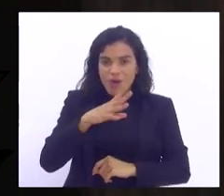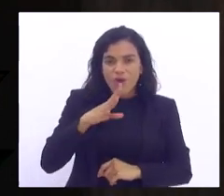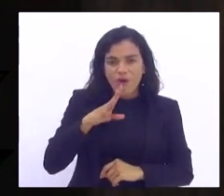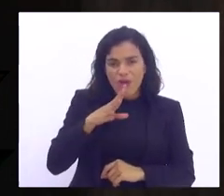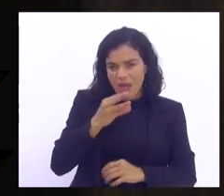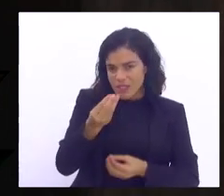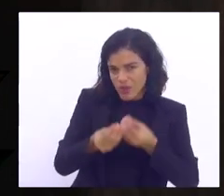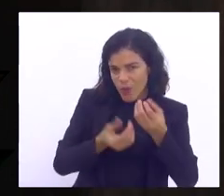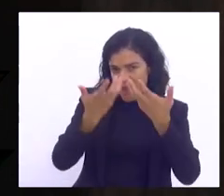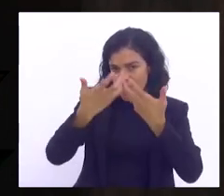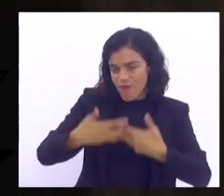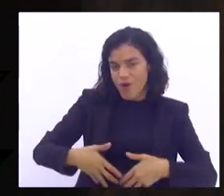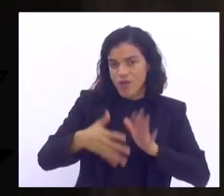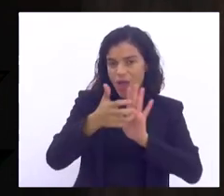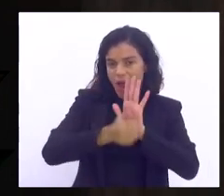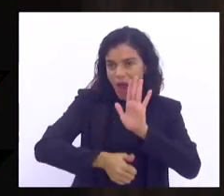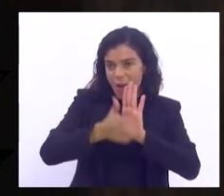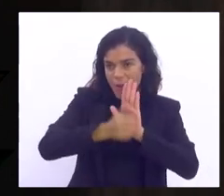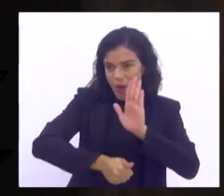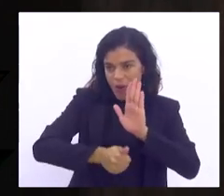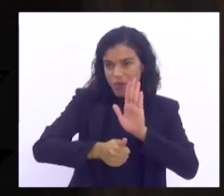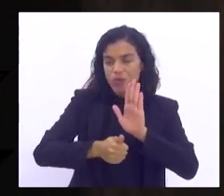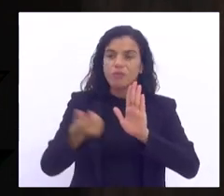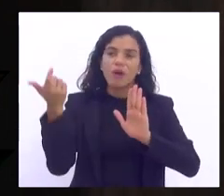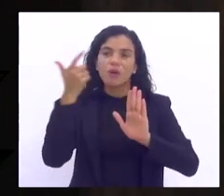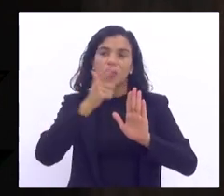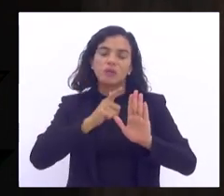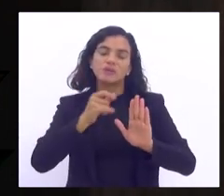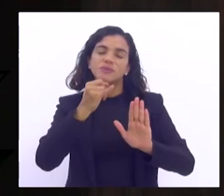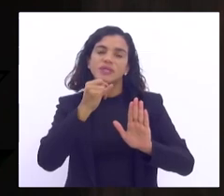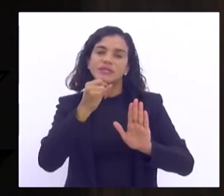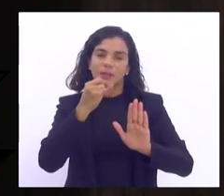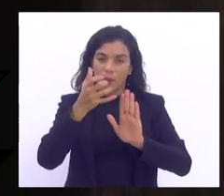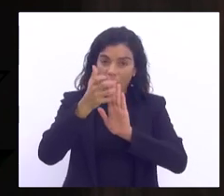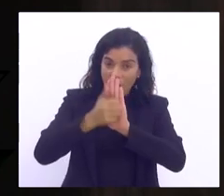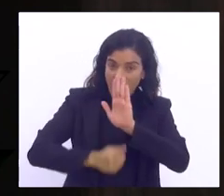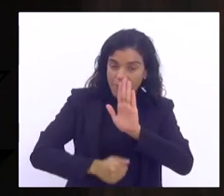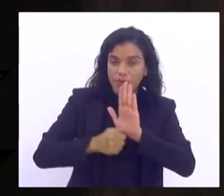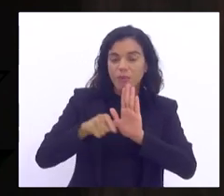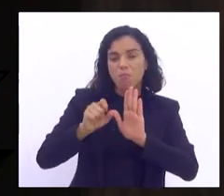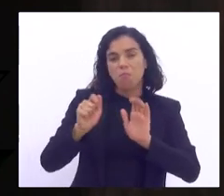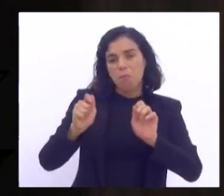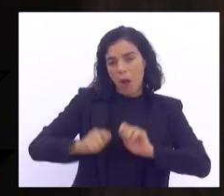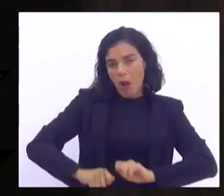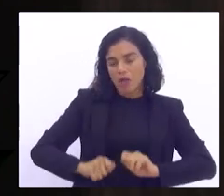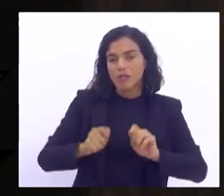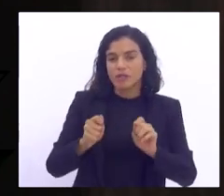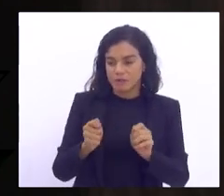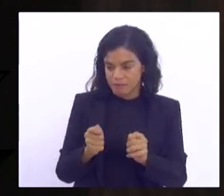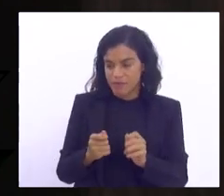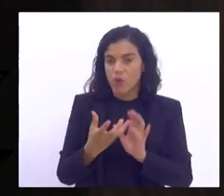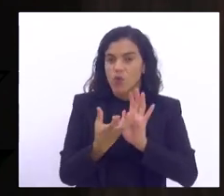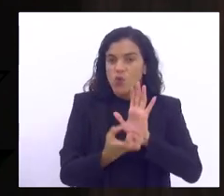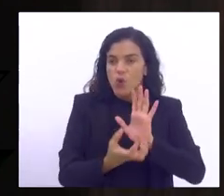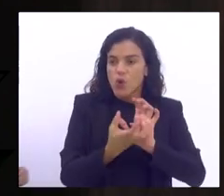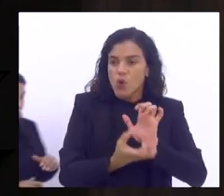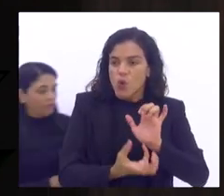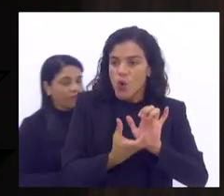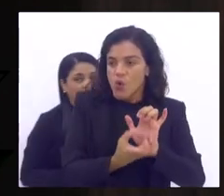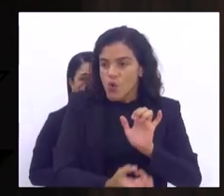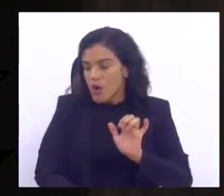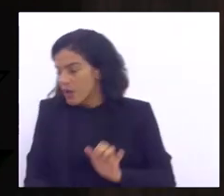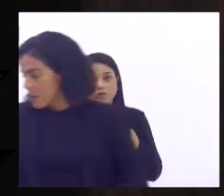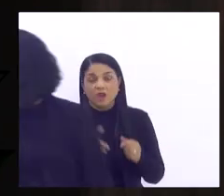de aborto sabe que o aborto, para ser feito, por exemplo, ele pode ser feito por sucção,